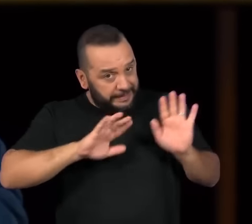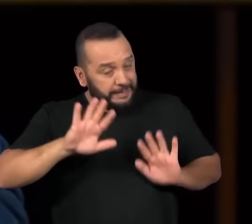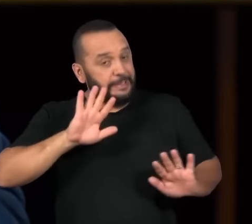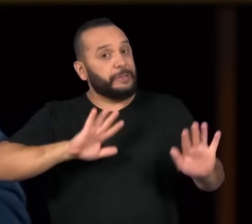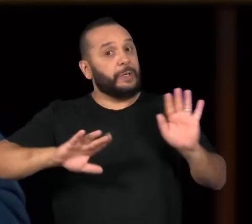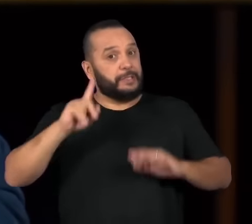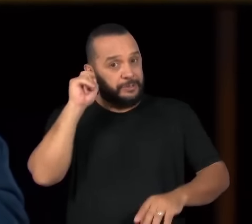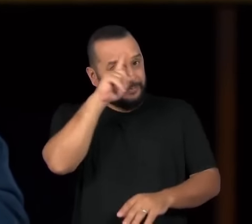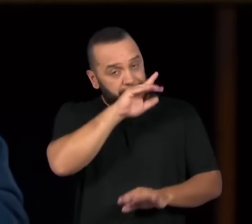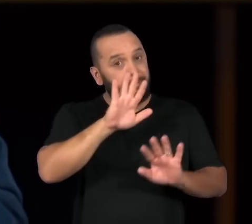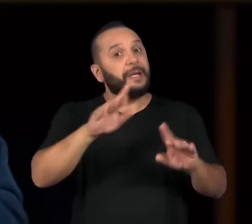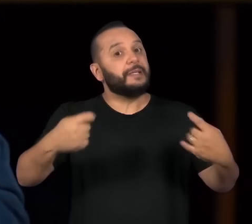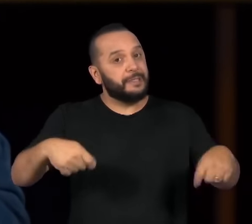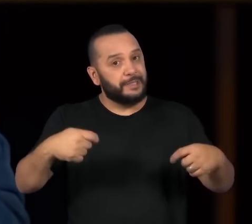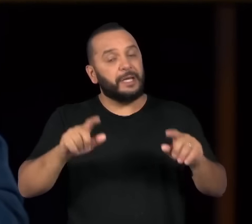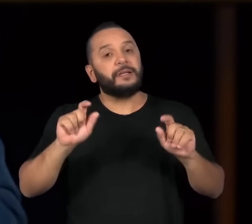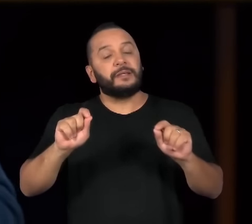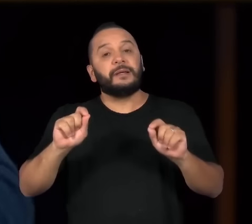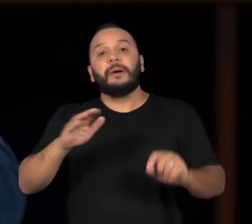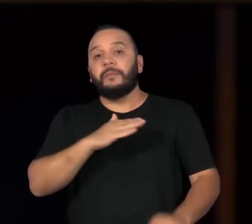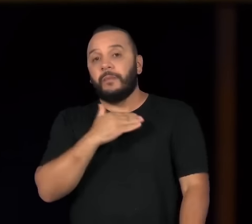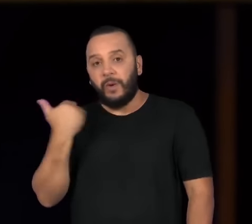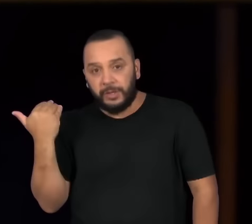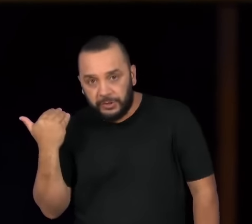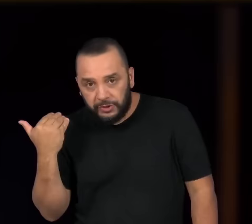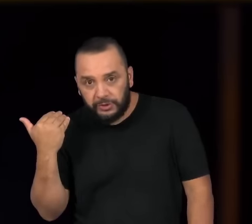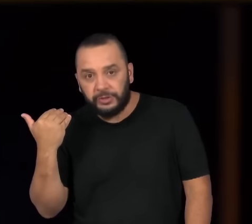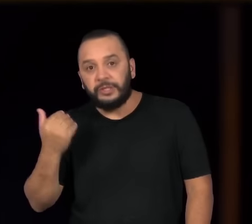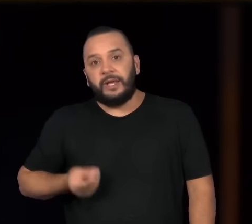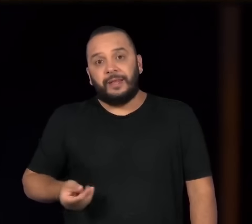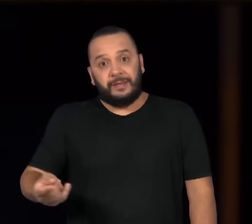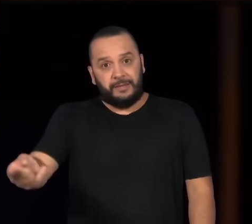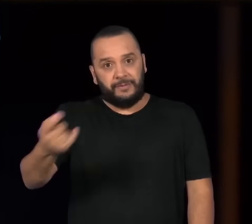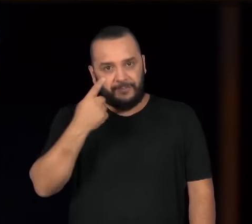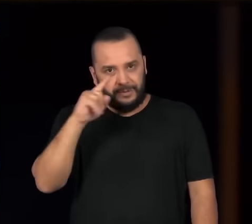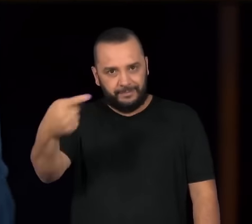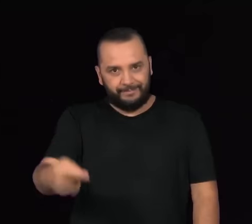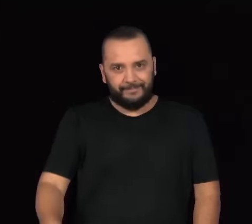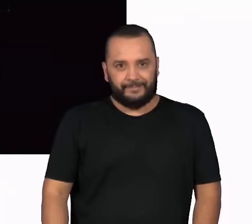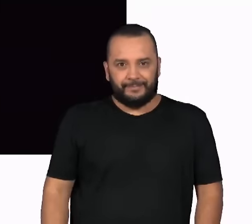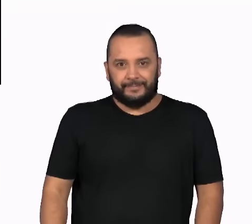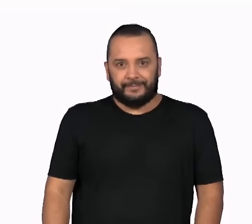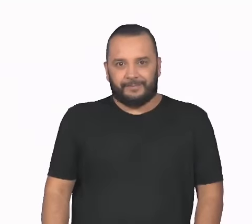e necessária sobre a morte, a finitude. Até já.